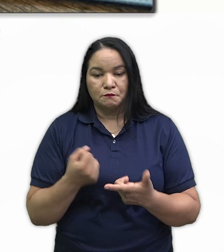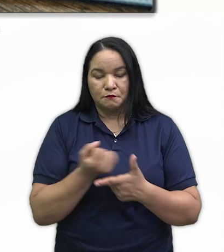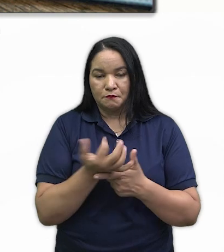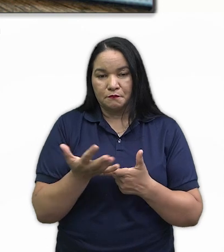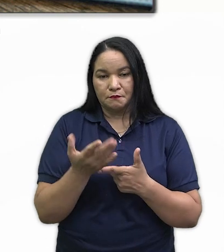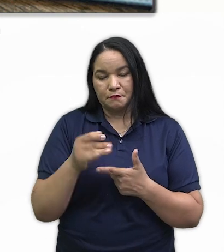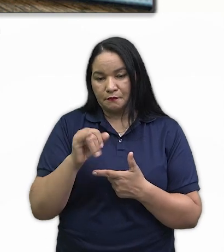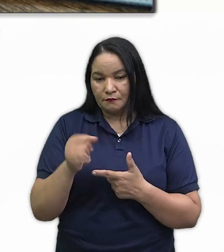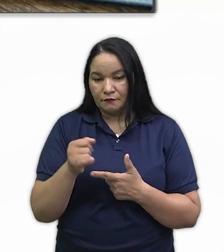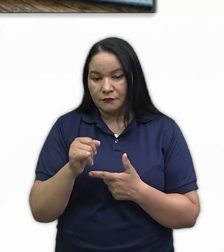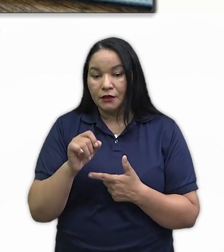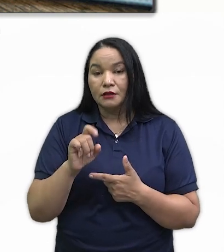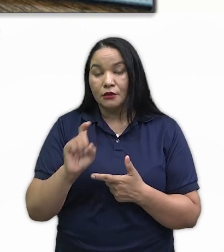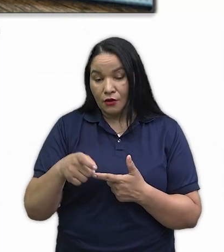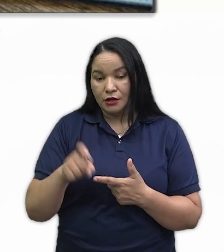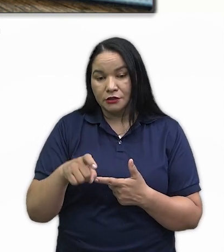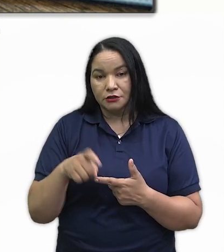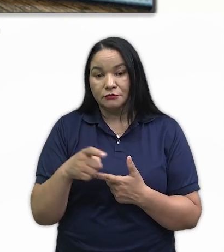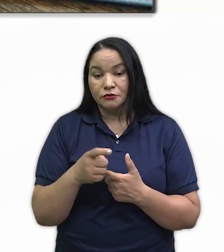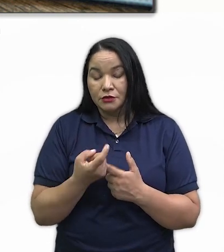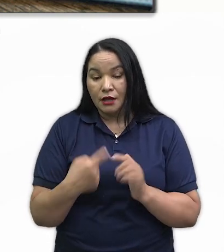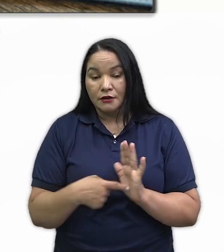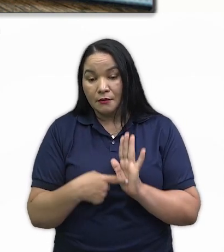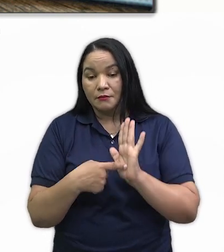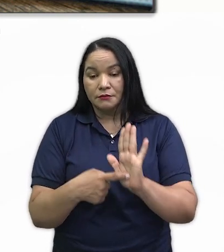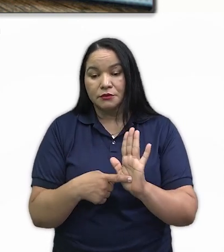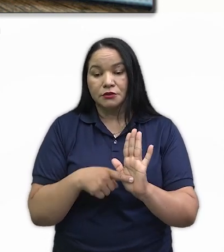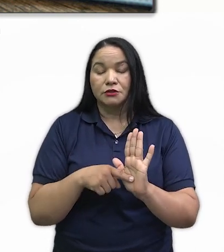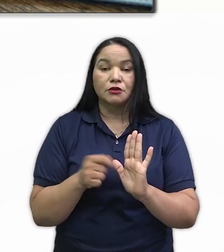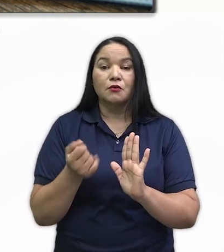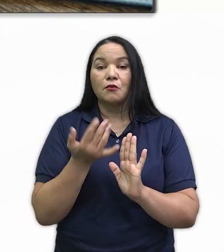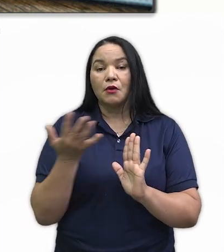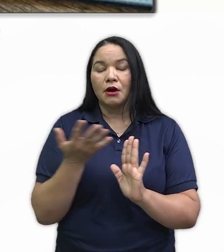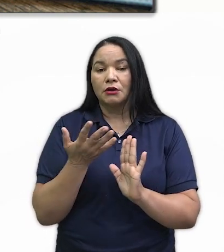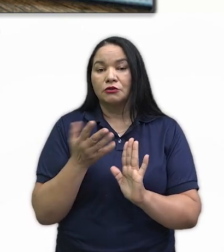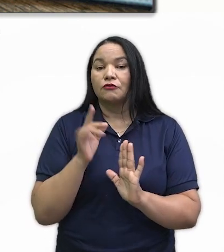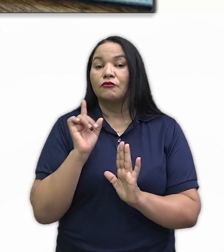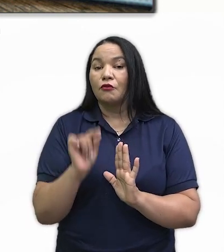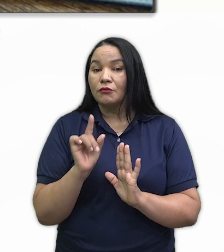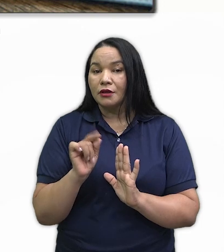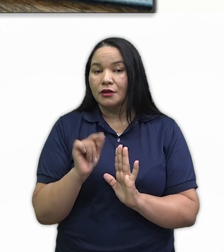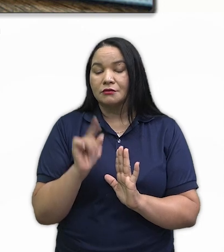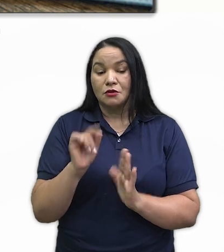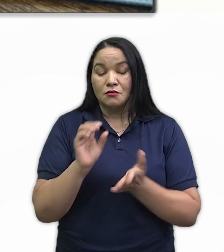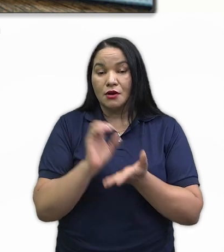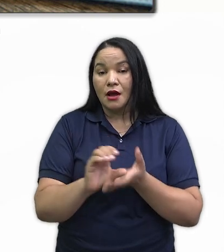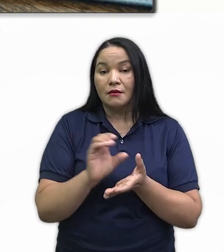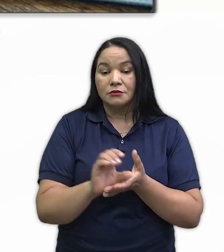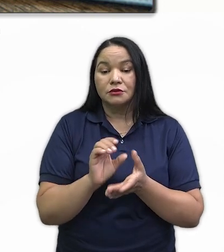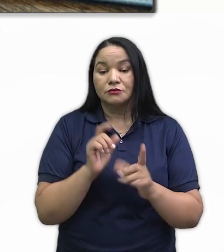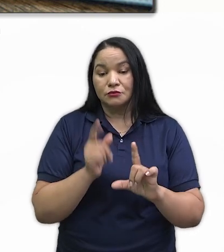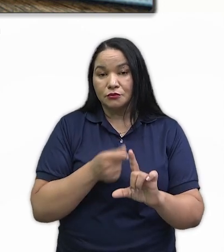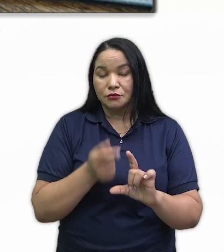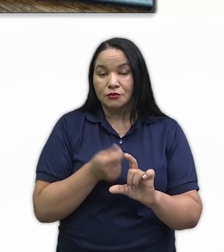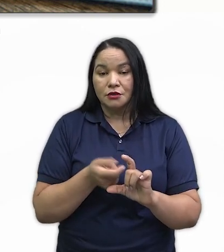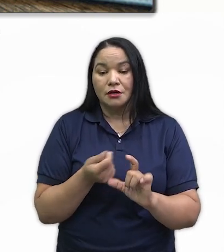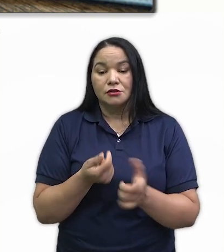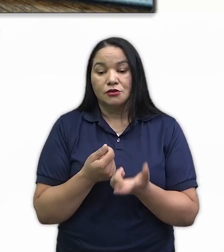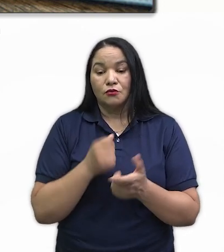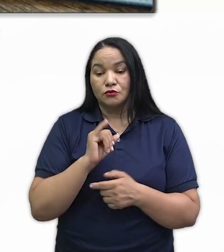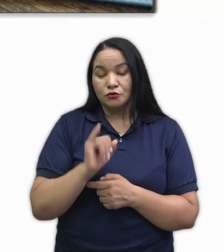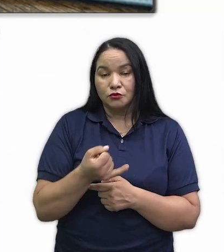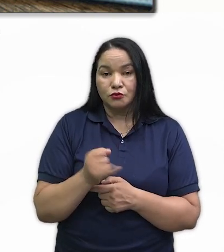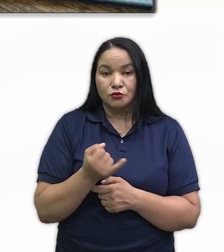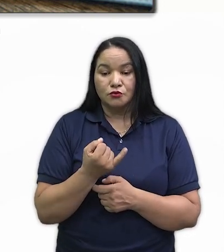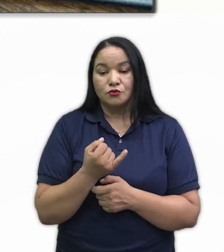logaritmos, eles só irão aparecer quando o regime de capitalização for de